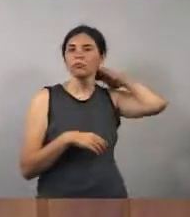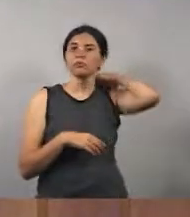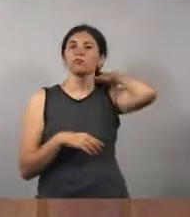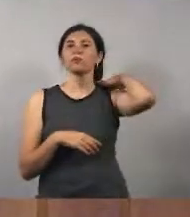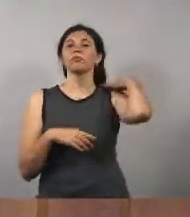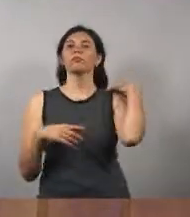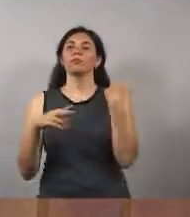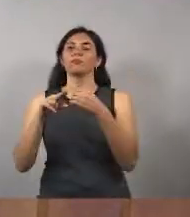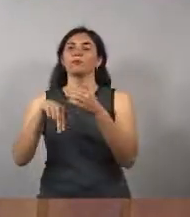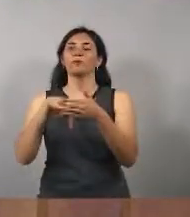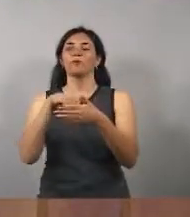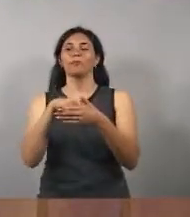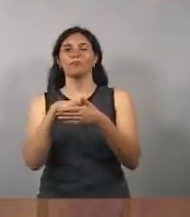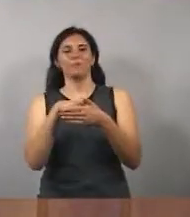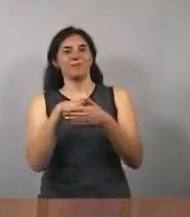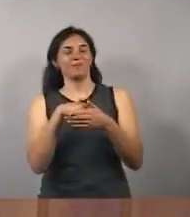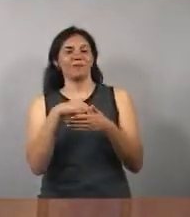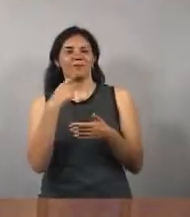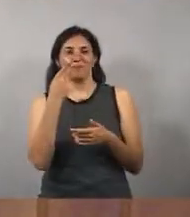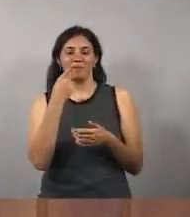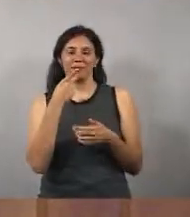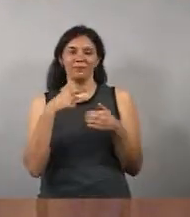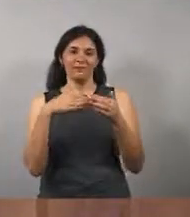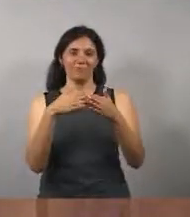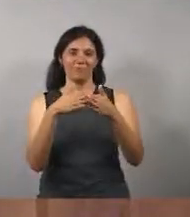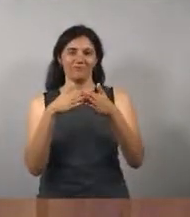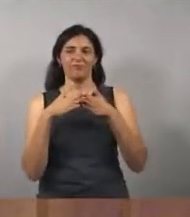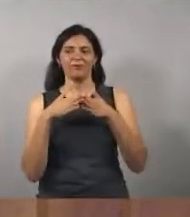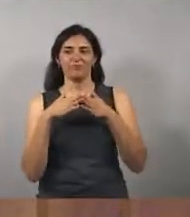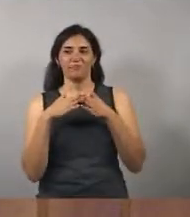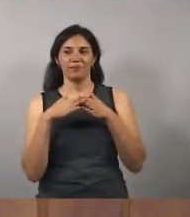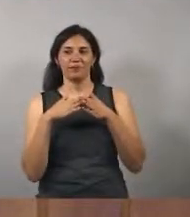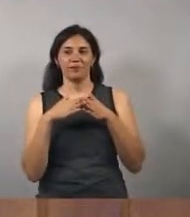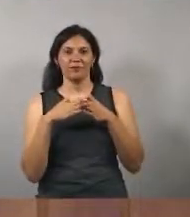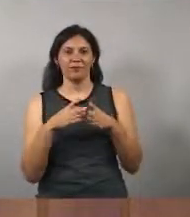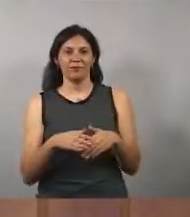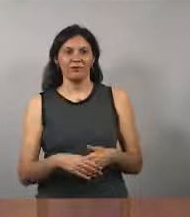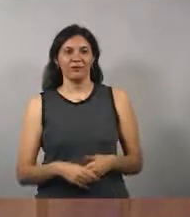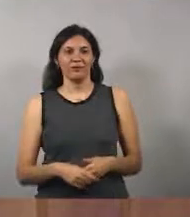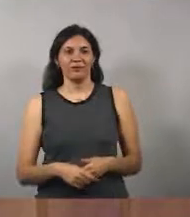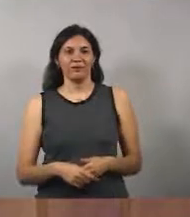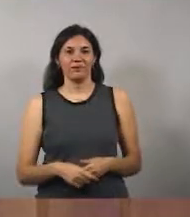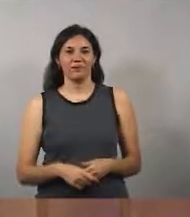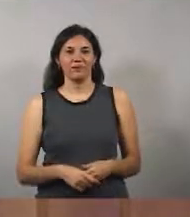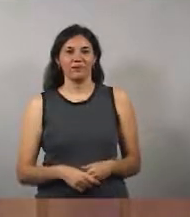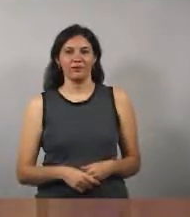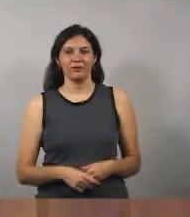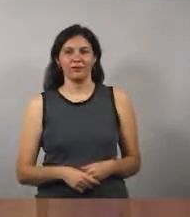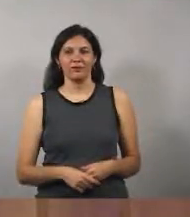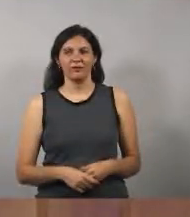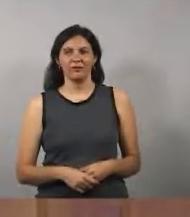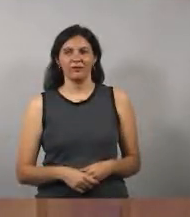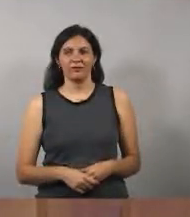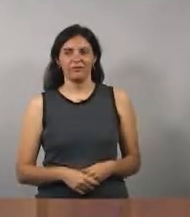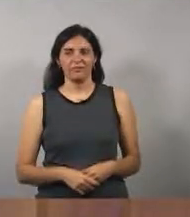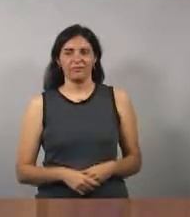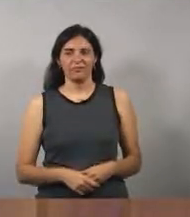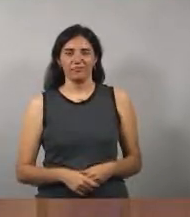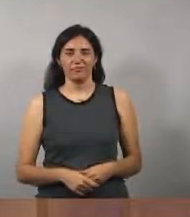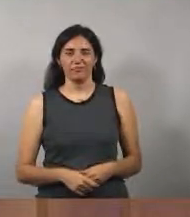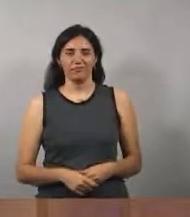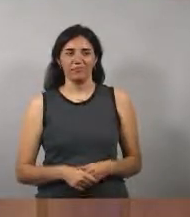para falar nesse requerimento, que já de algum tempo vem sendo preparado,